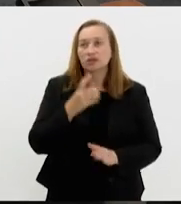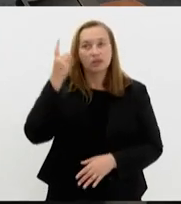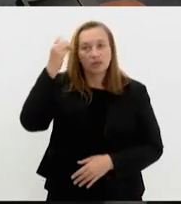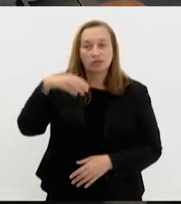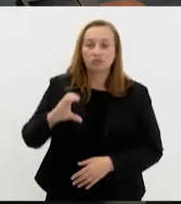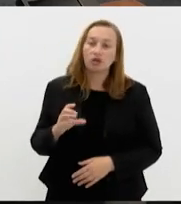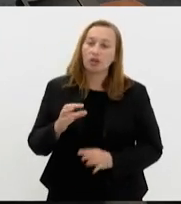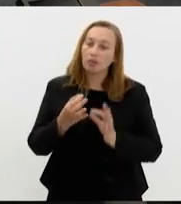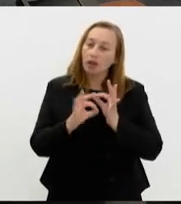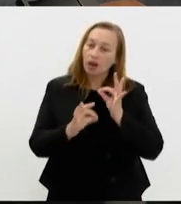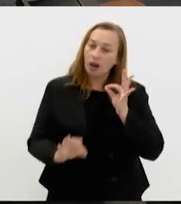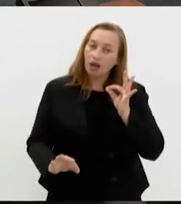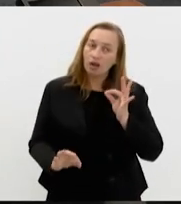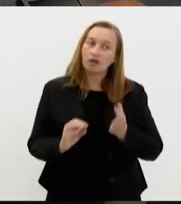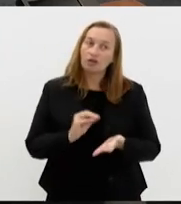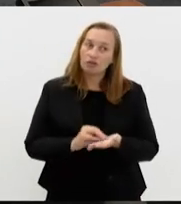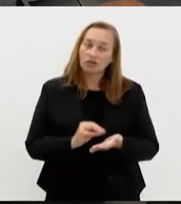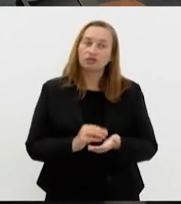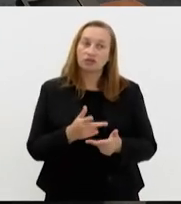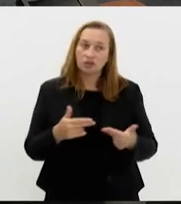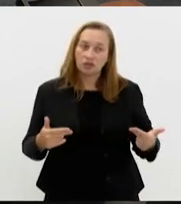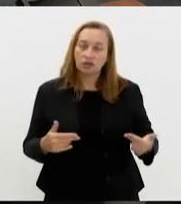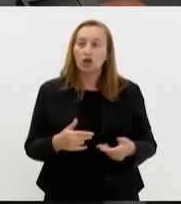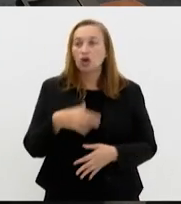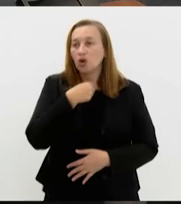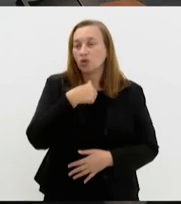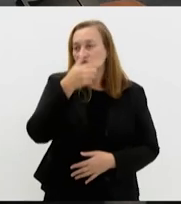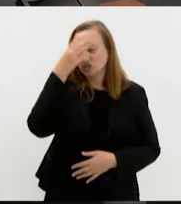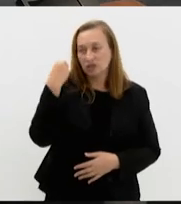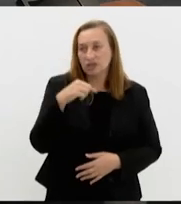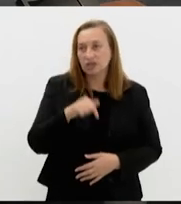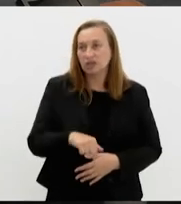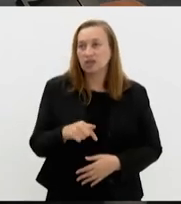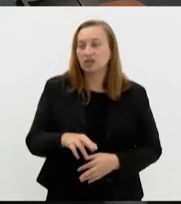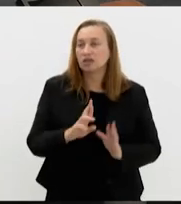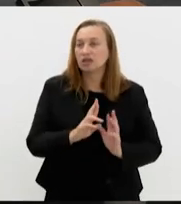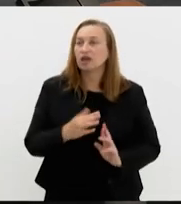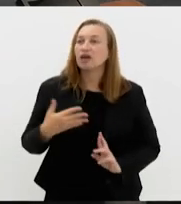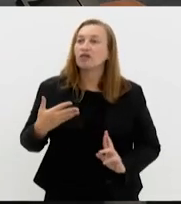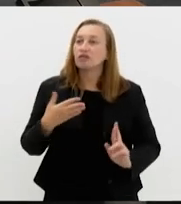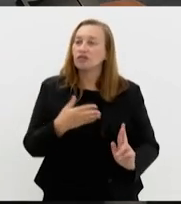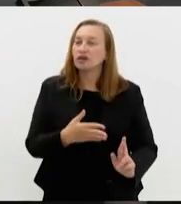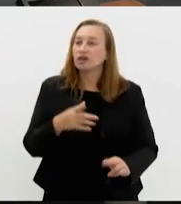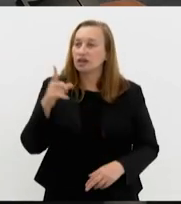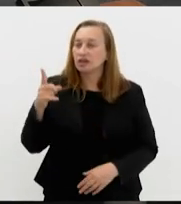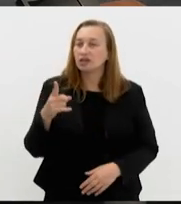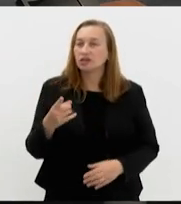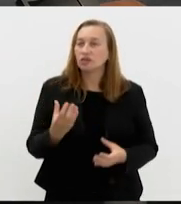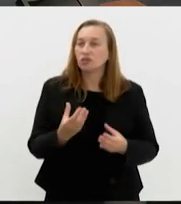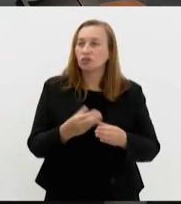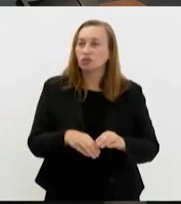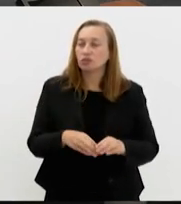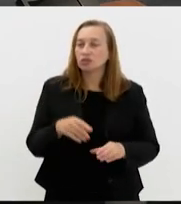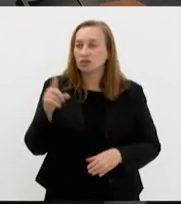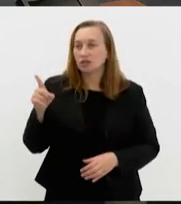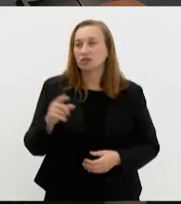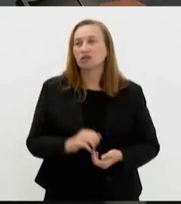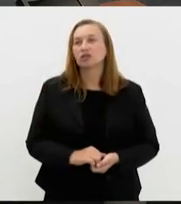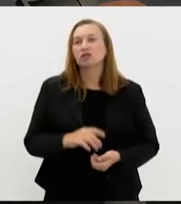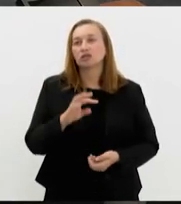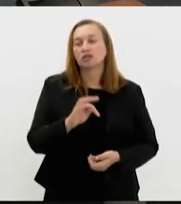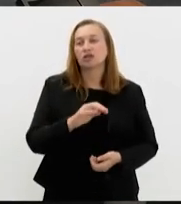pauta extensa ainda, falta muito. É muito coisa. Rapidinho. Eu me esqueci aqui de me referir aos concursados aqui do